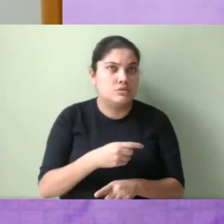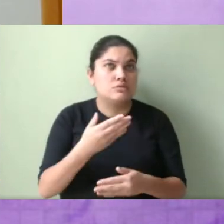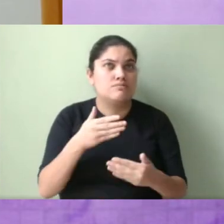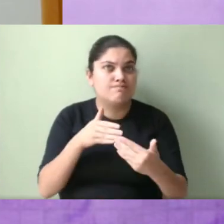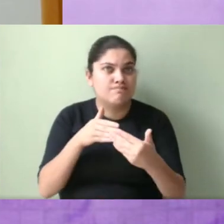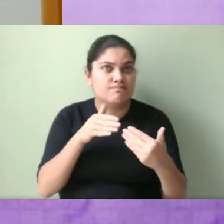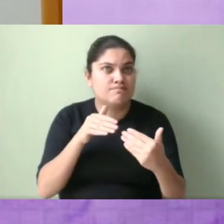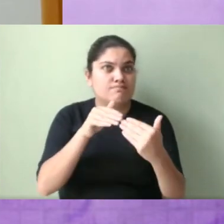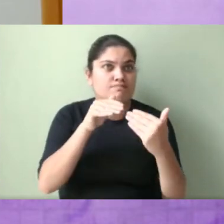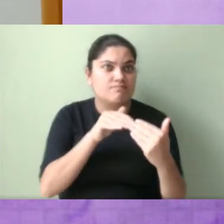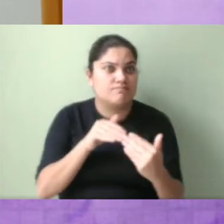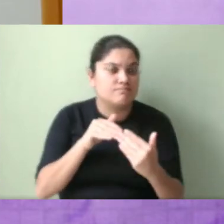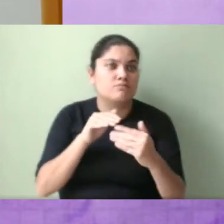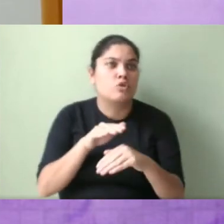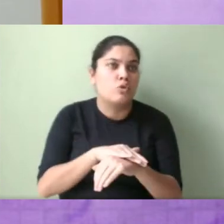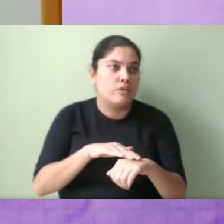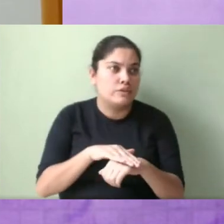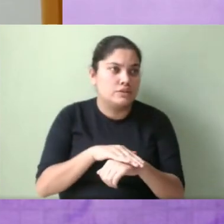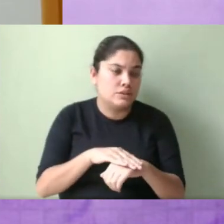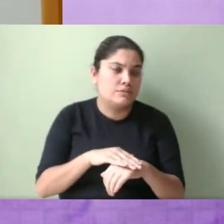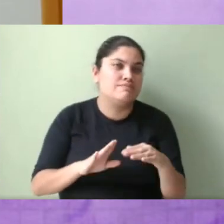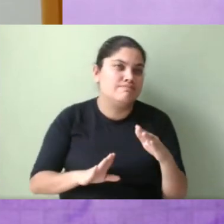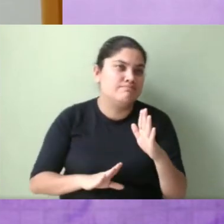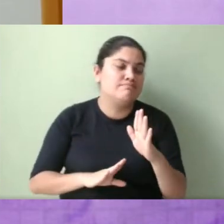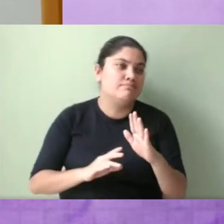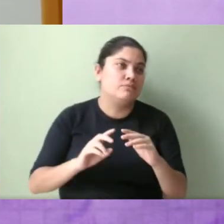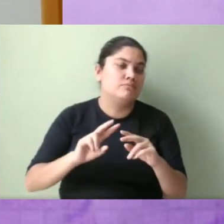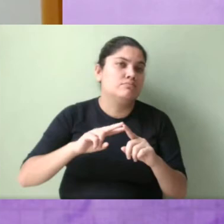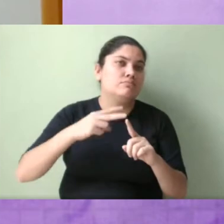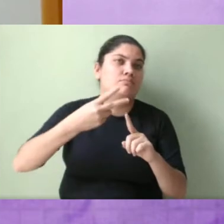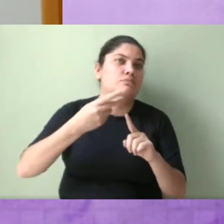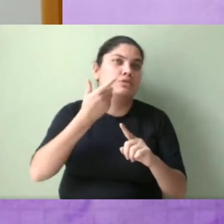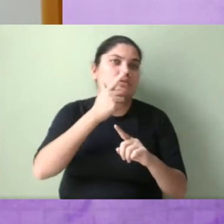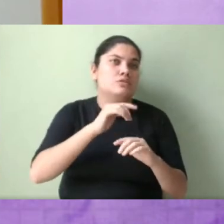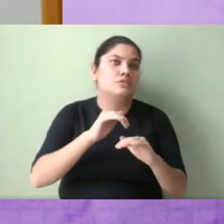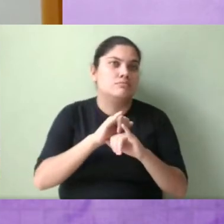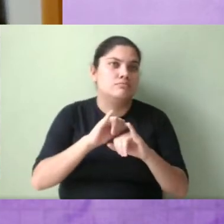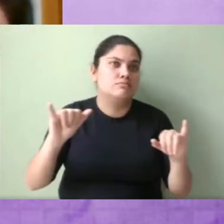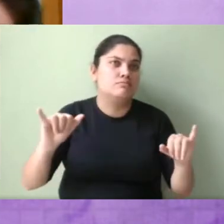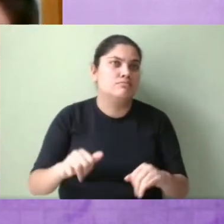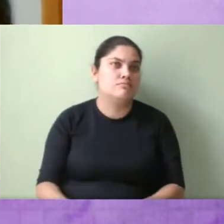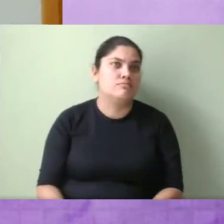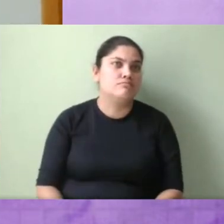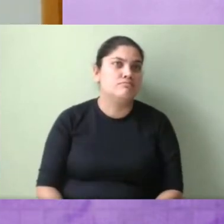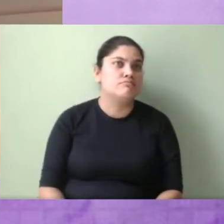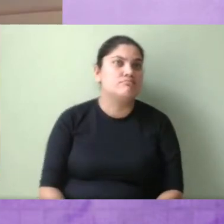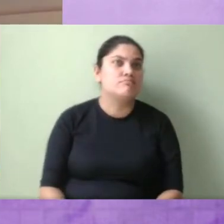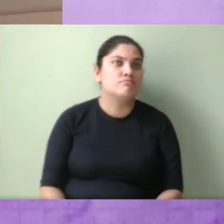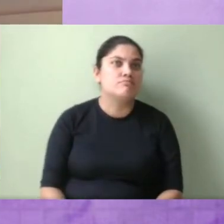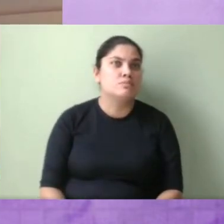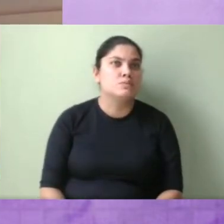na licenciatura eles vão, professora, acho que tem que fazer assim, eu falo, então tá.